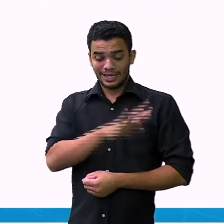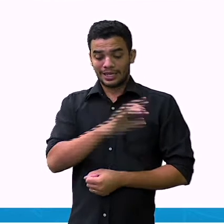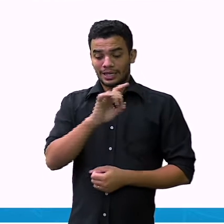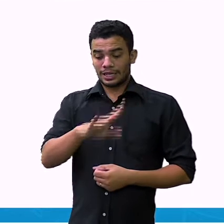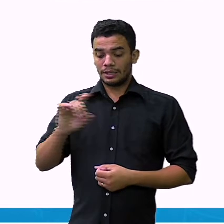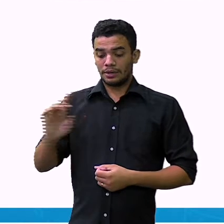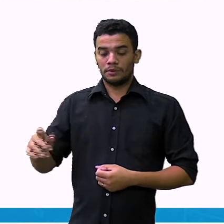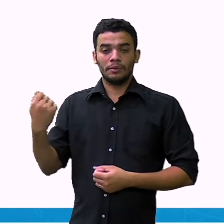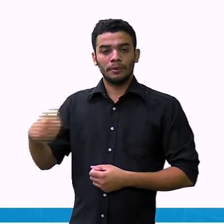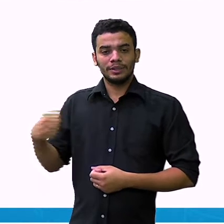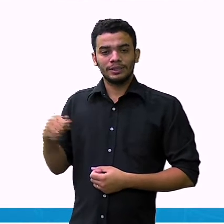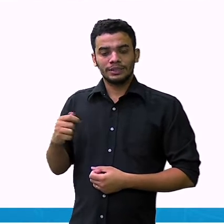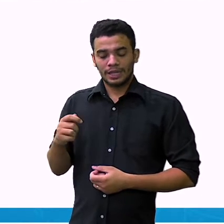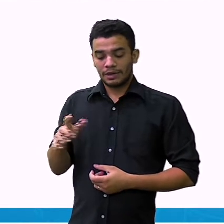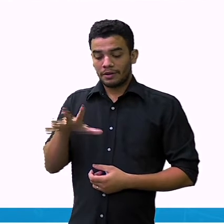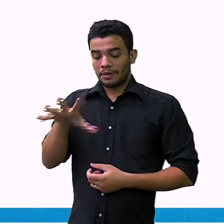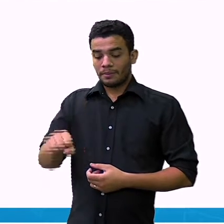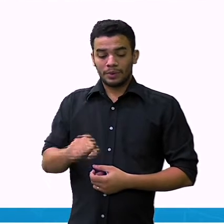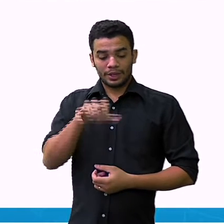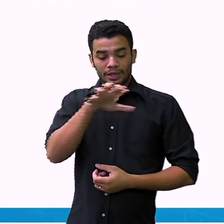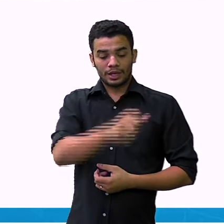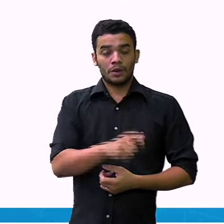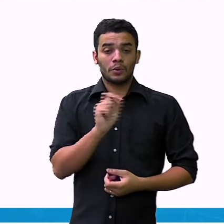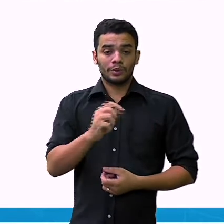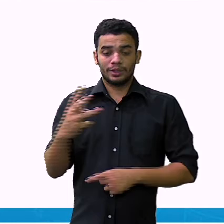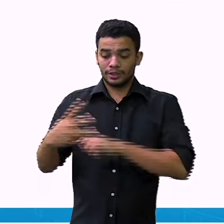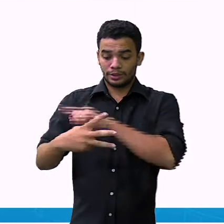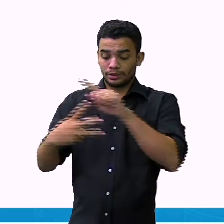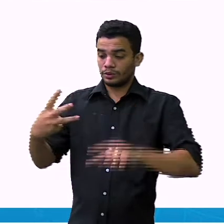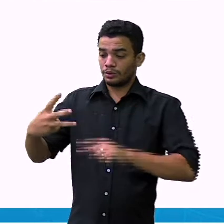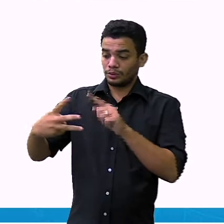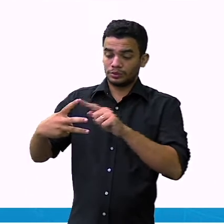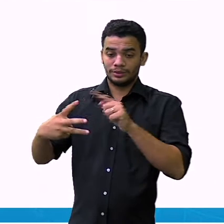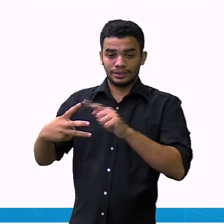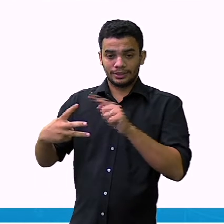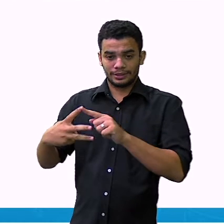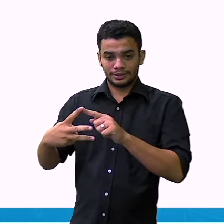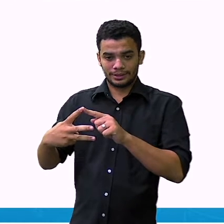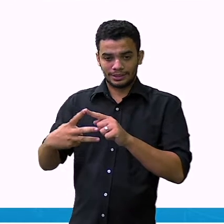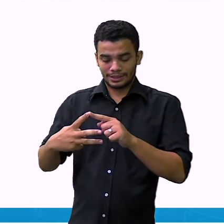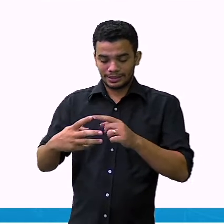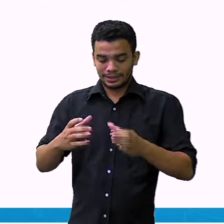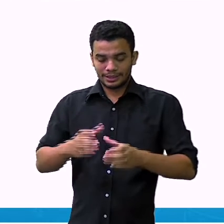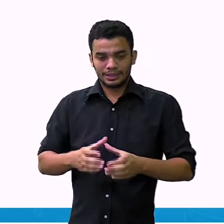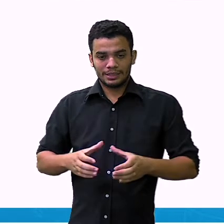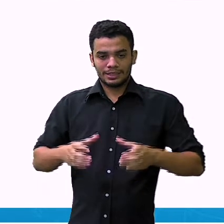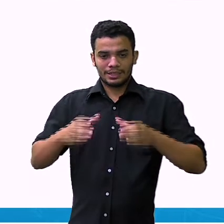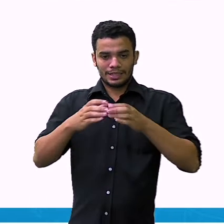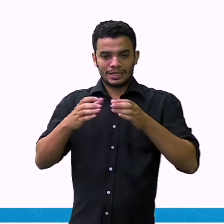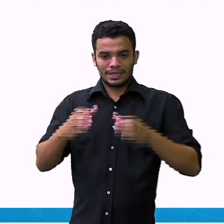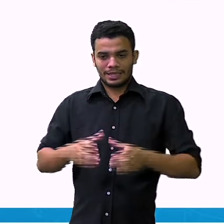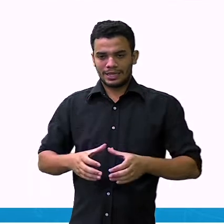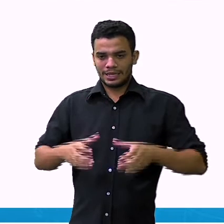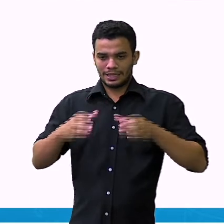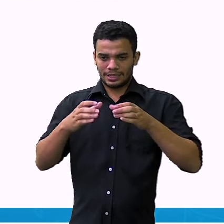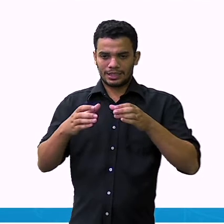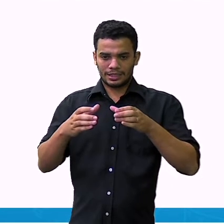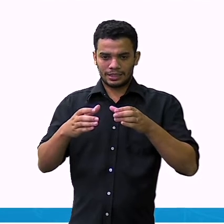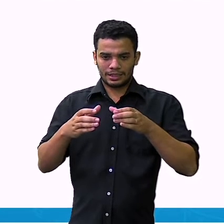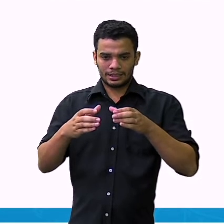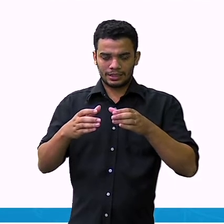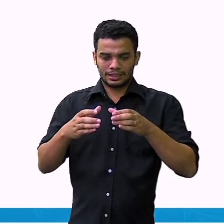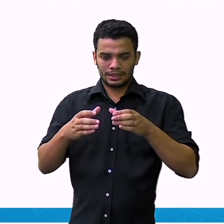material. Os materiais que foram encontrados foram latas, garrafas